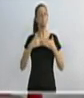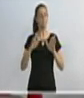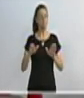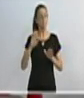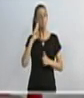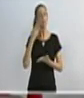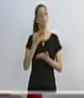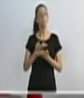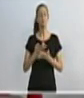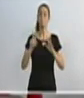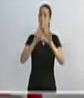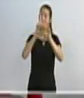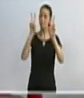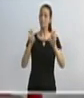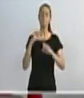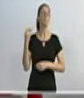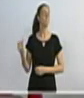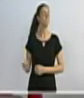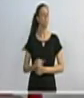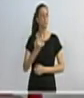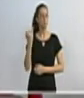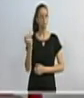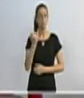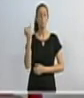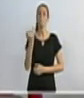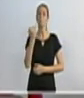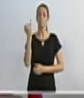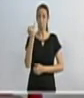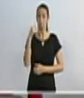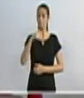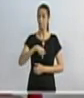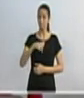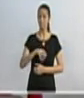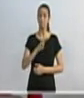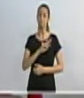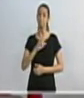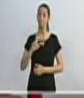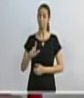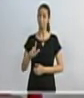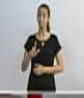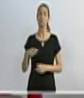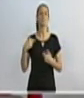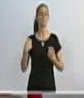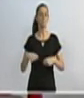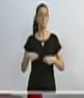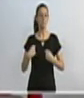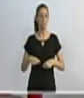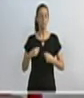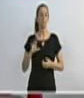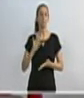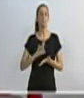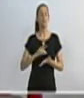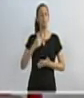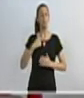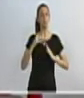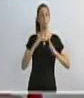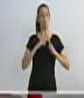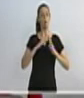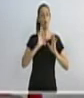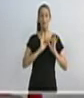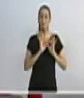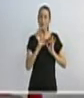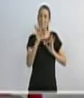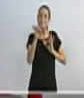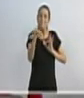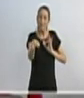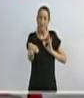esse tema é importantíssimo, é um tema muito importante em nossa cidade. A gente tem, eu que moro mais no interior, tenho